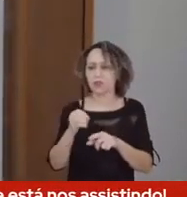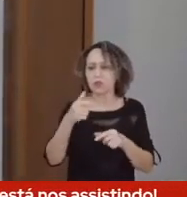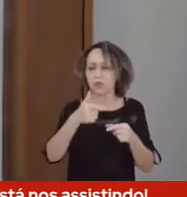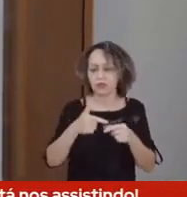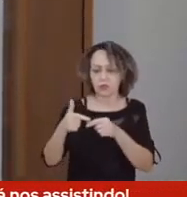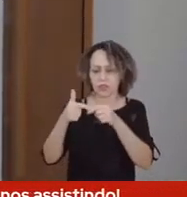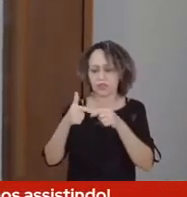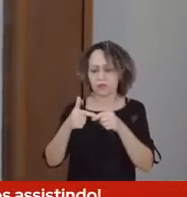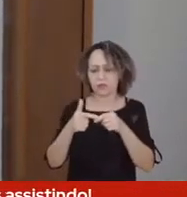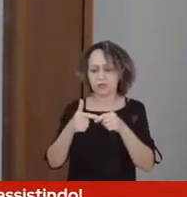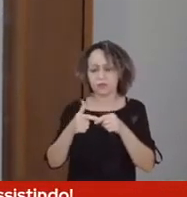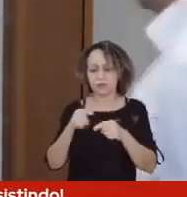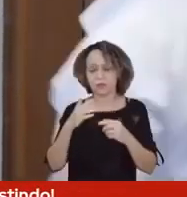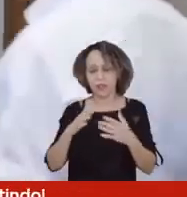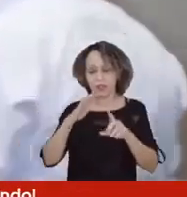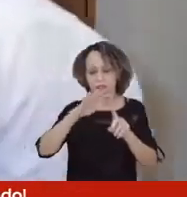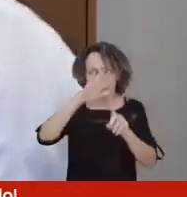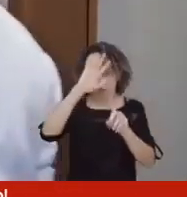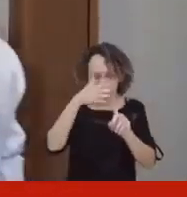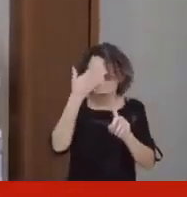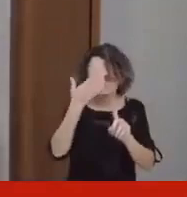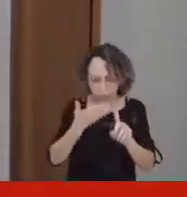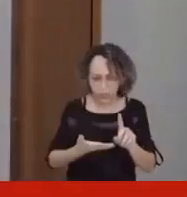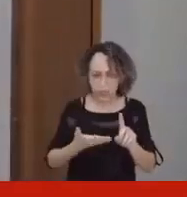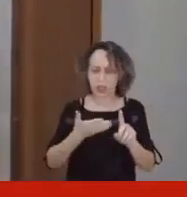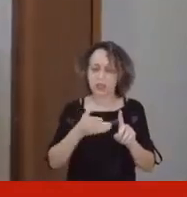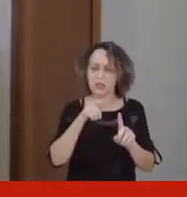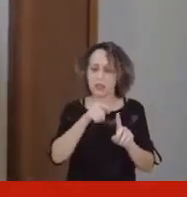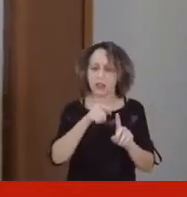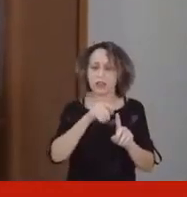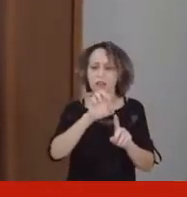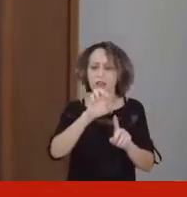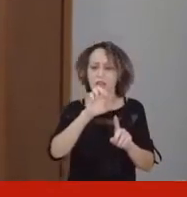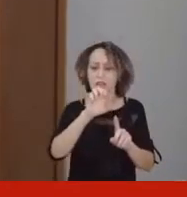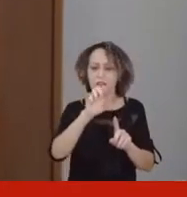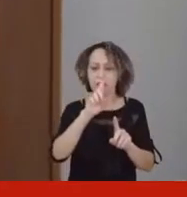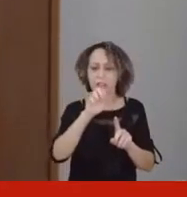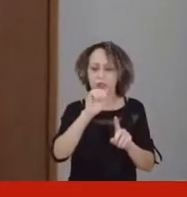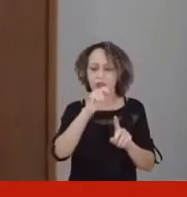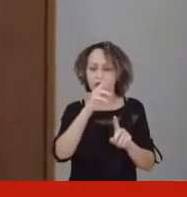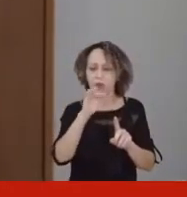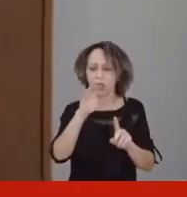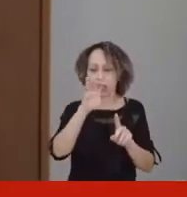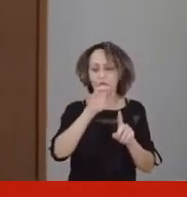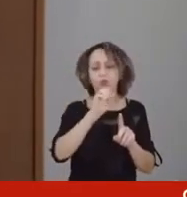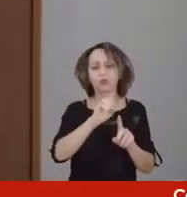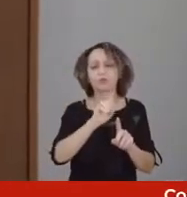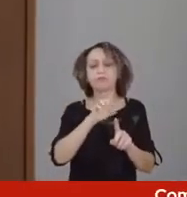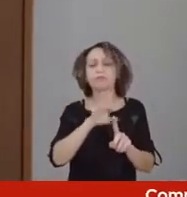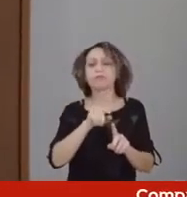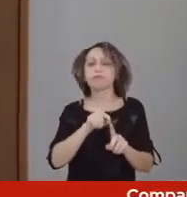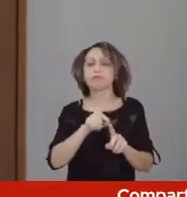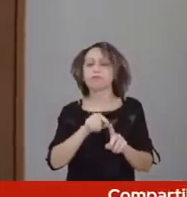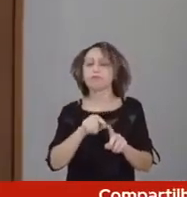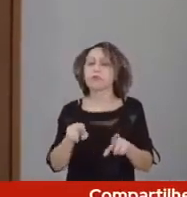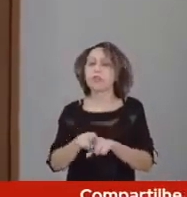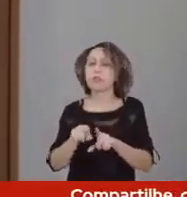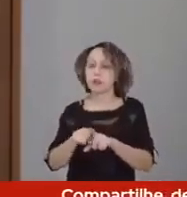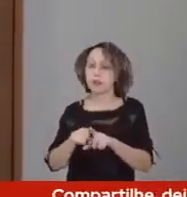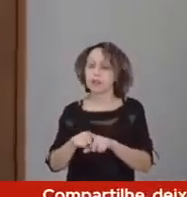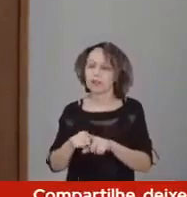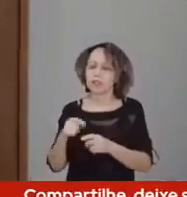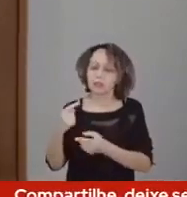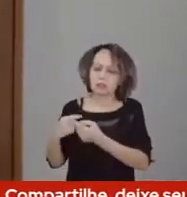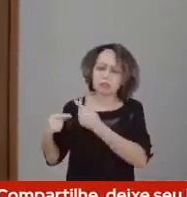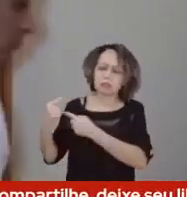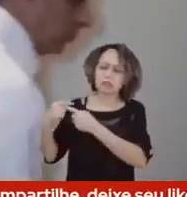que os petroleiros fazem ao companheiro José Eduardo Dutra. Bom, vou primeiro destacar aqui, presidente, o retrocesso dos últimos anos, e essa história